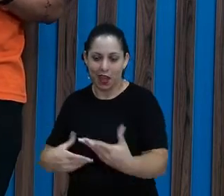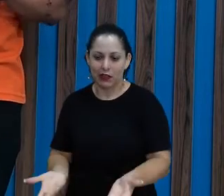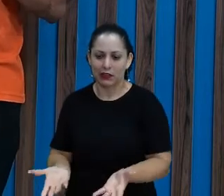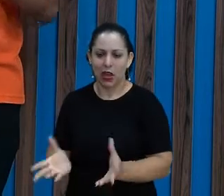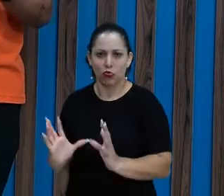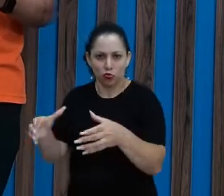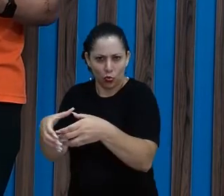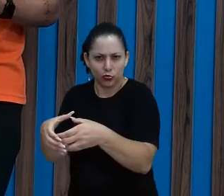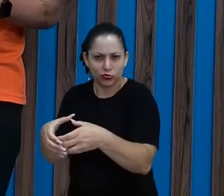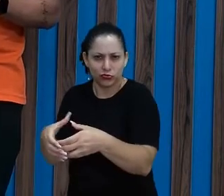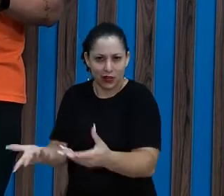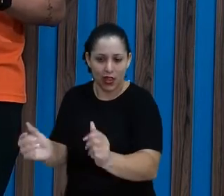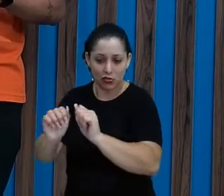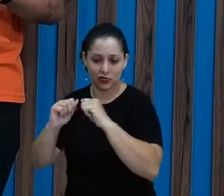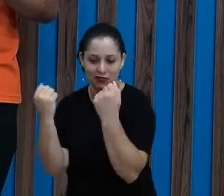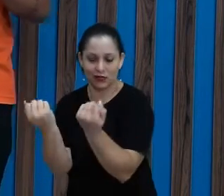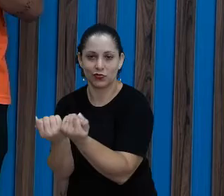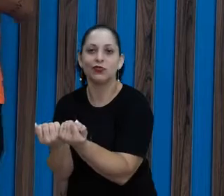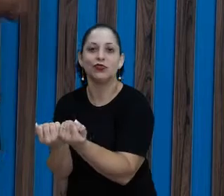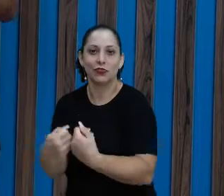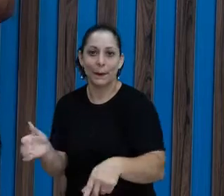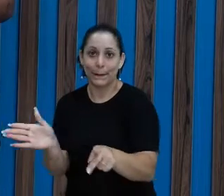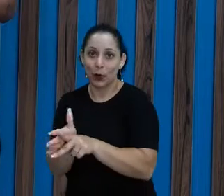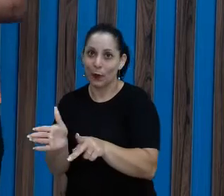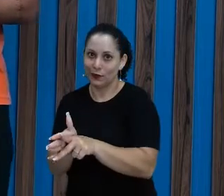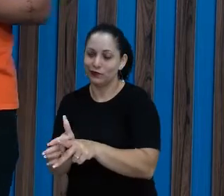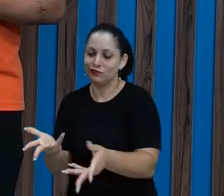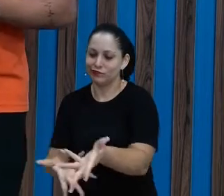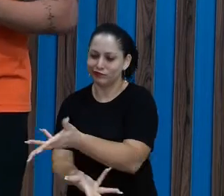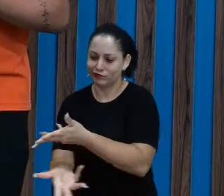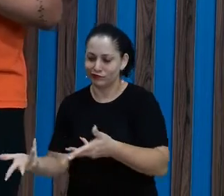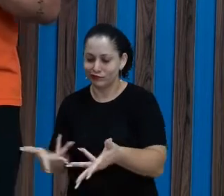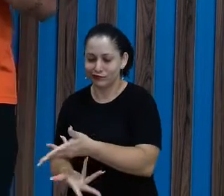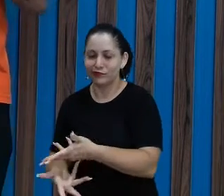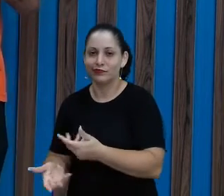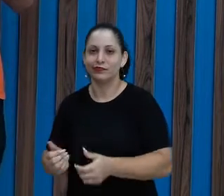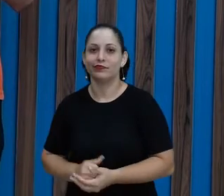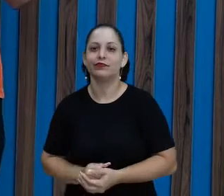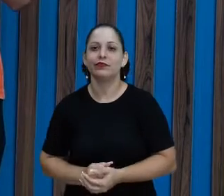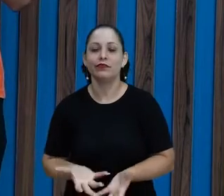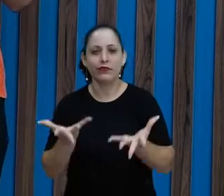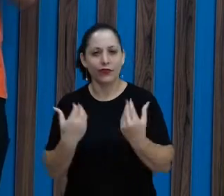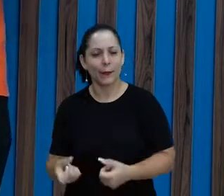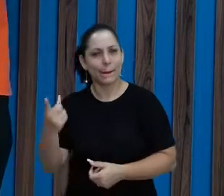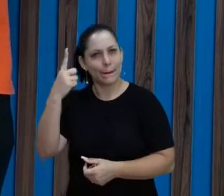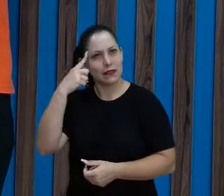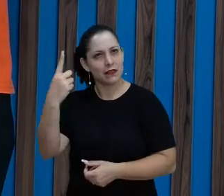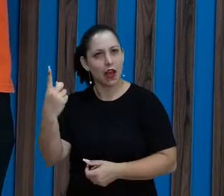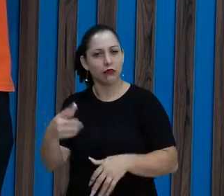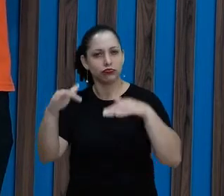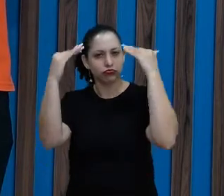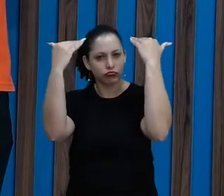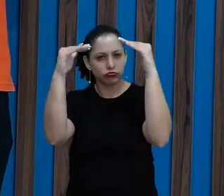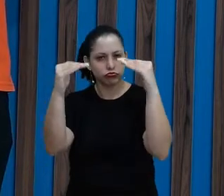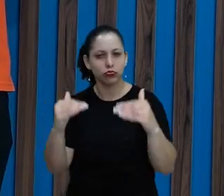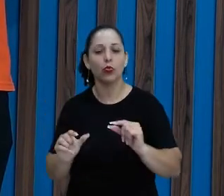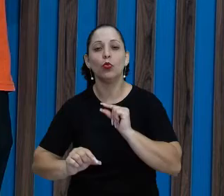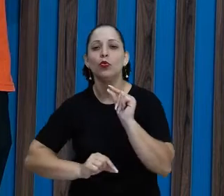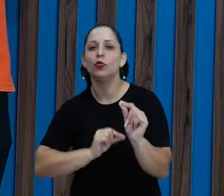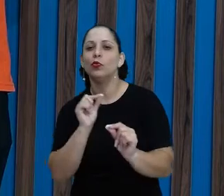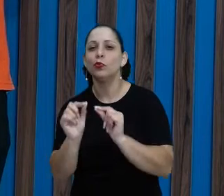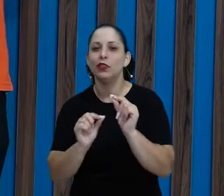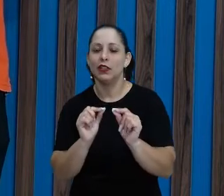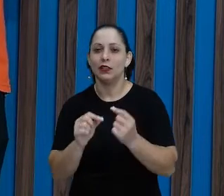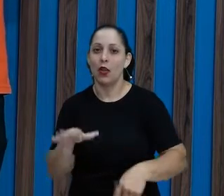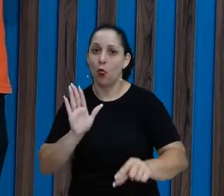desportivas e dirigentes, né? E aí também a relação com associações. Então, vamos pensar. Quando